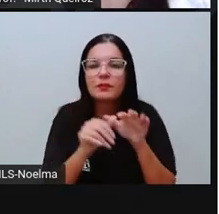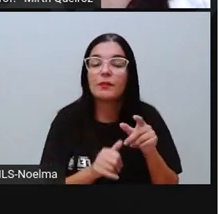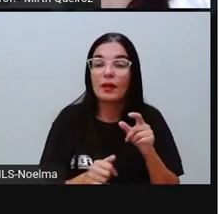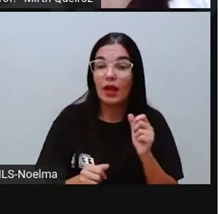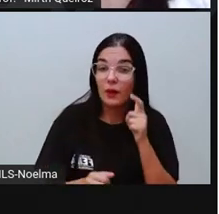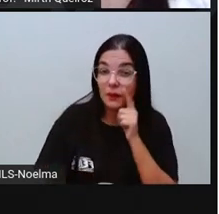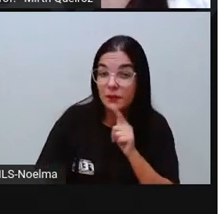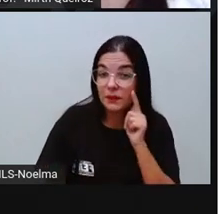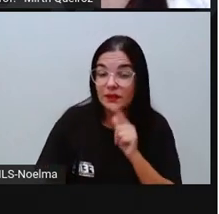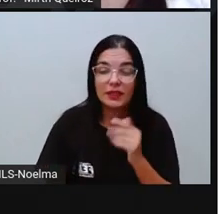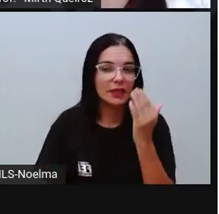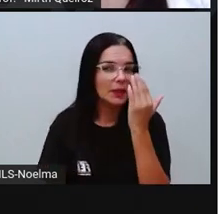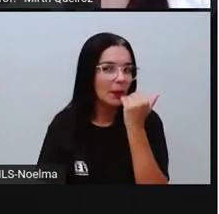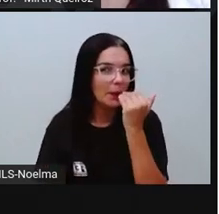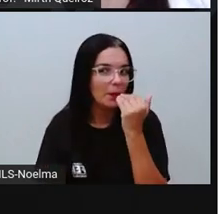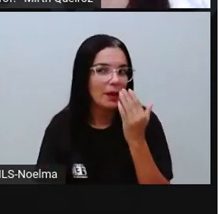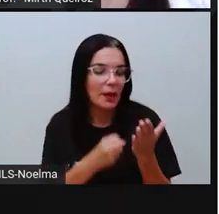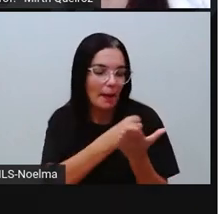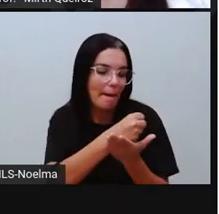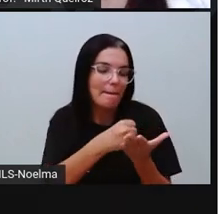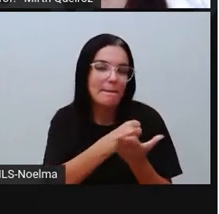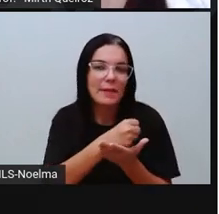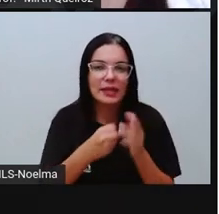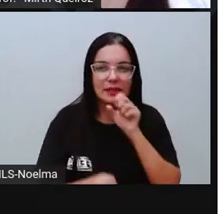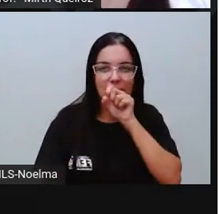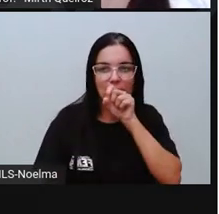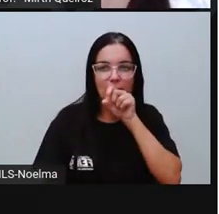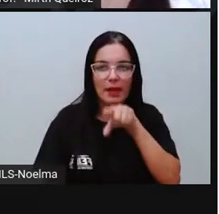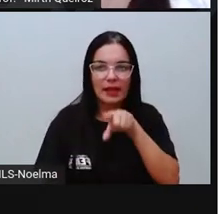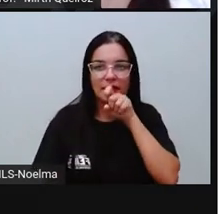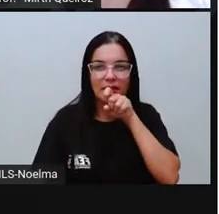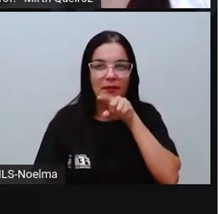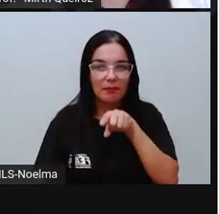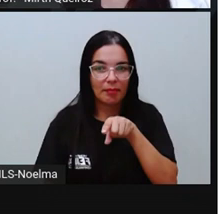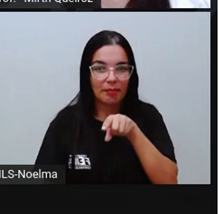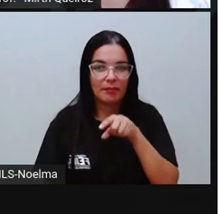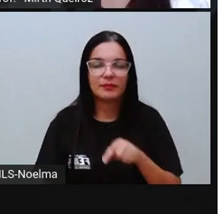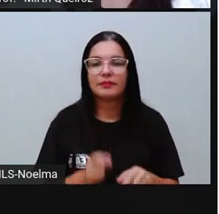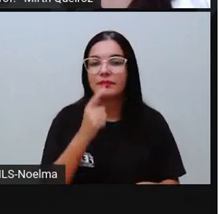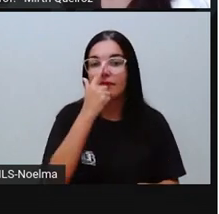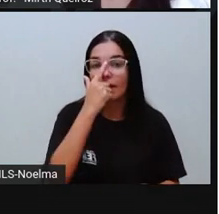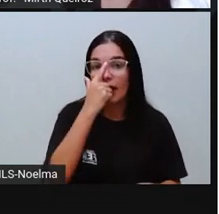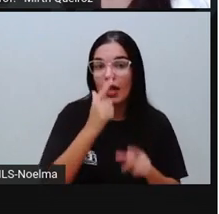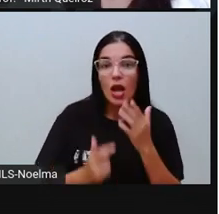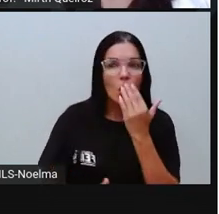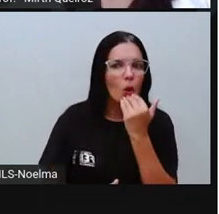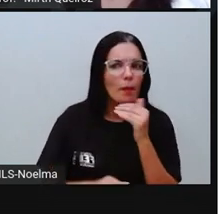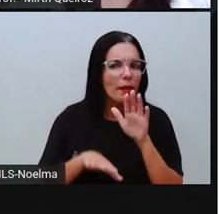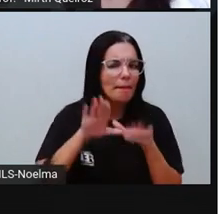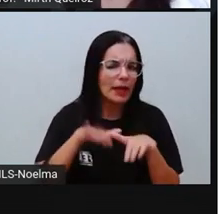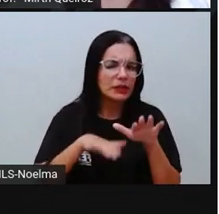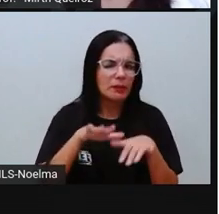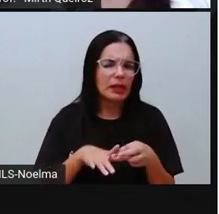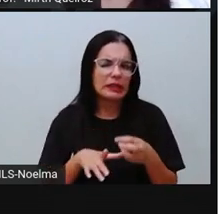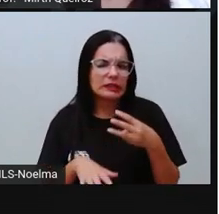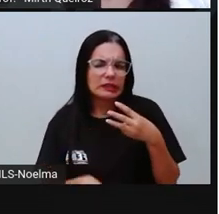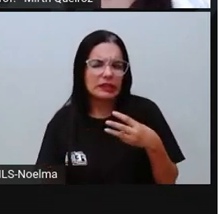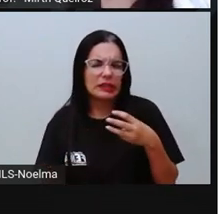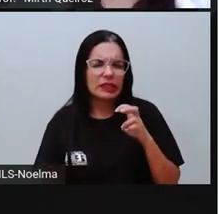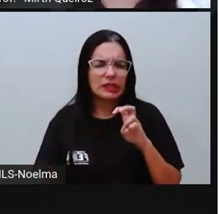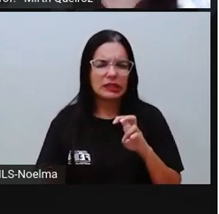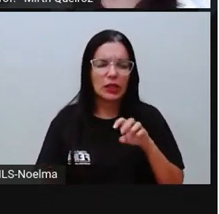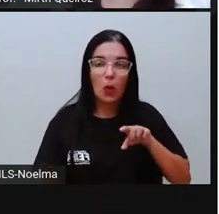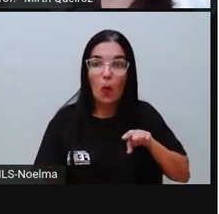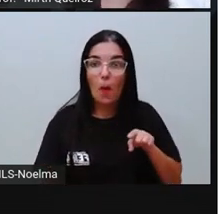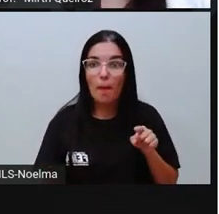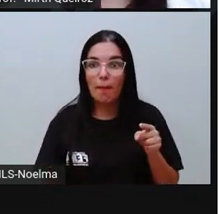servem de alimento para o tamanduá-bandeira, né? Chega a comer cerca de 35 mil insetos por dia, pode